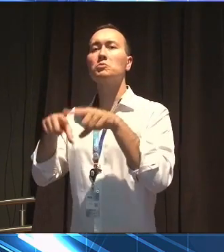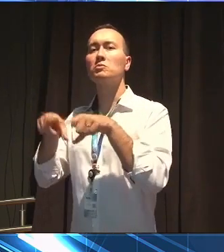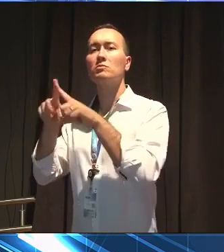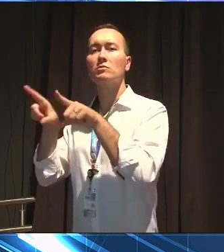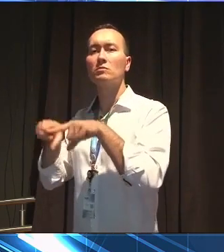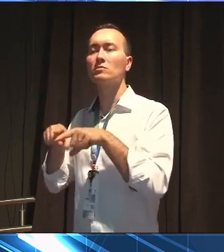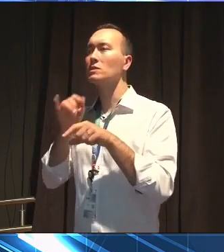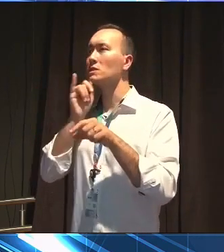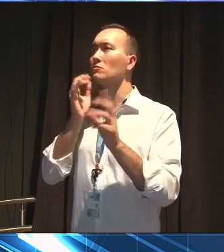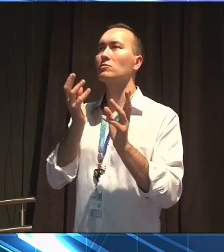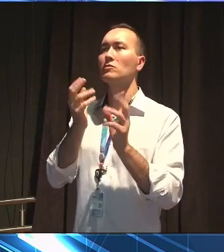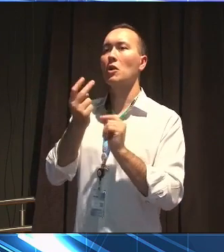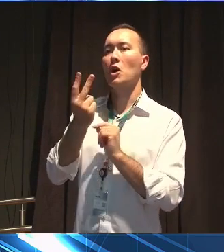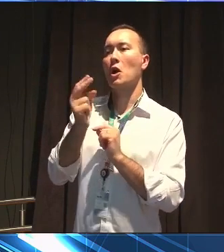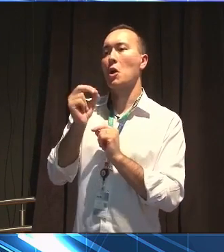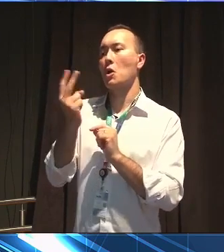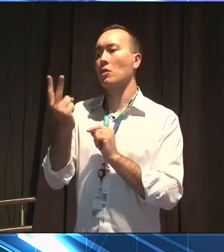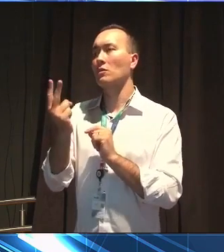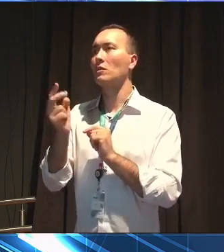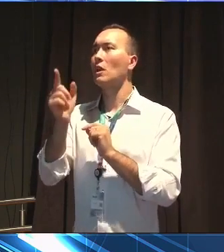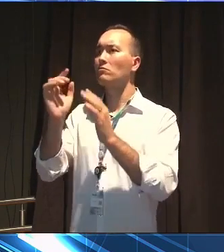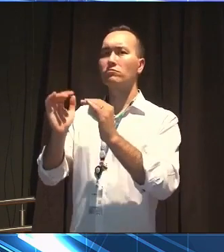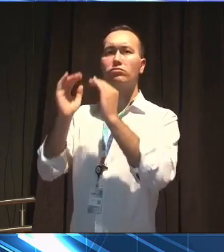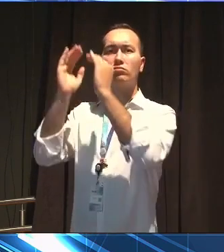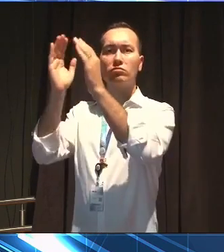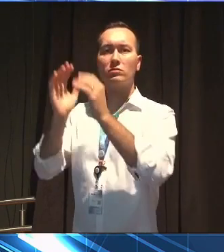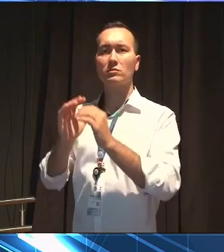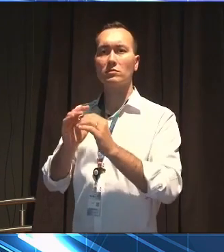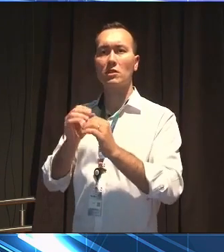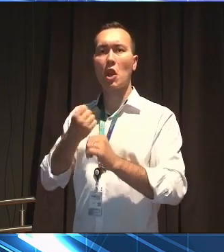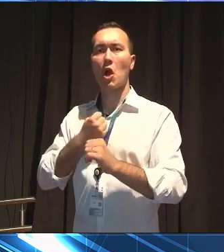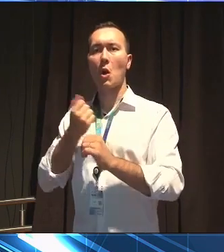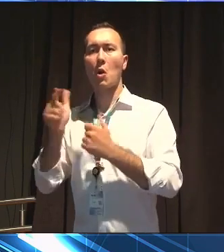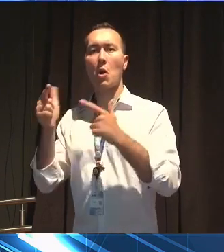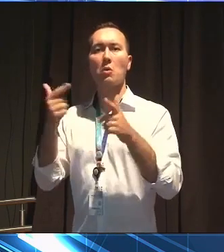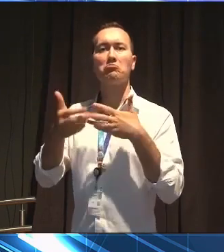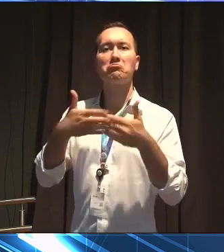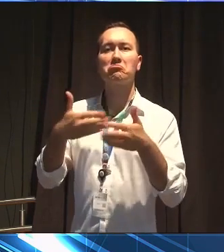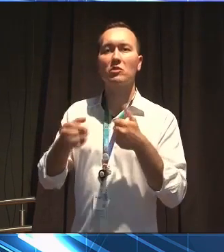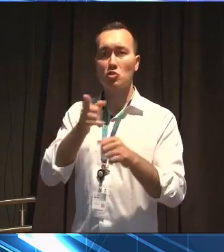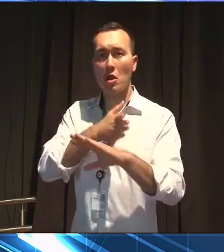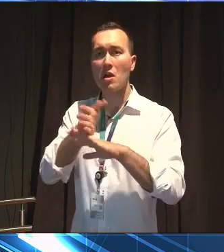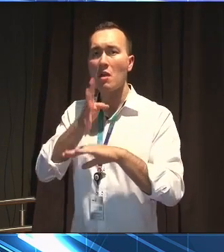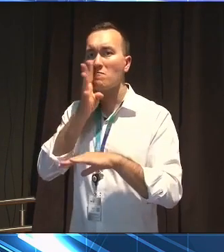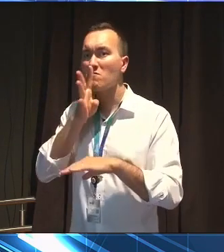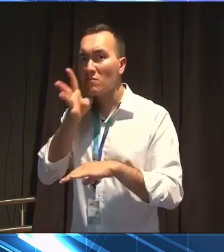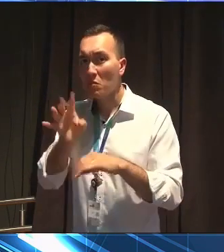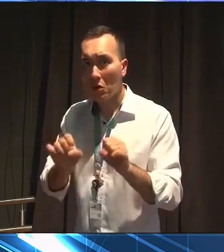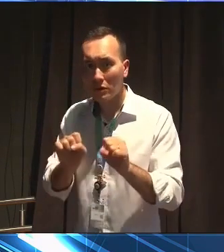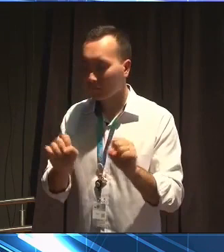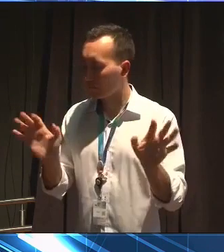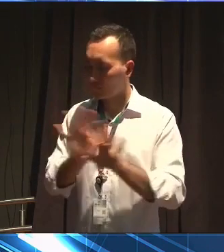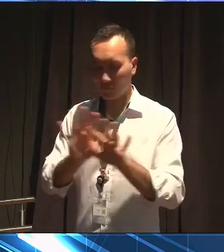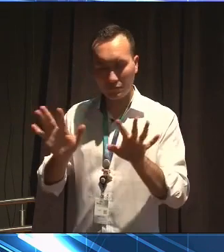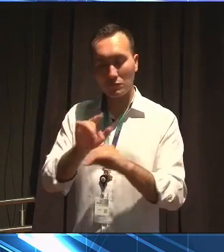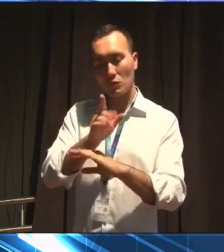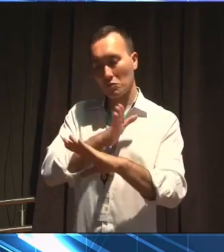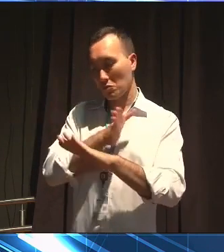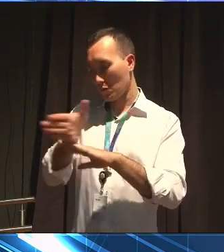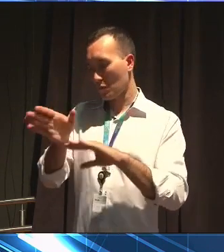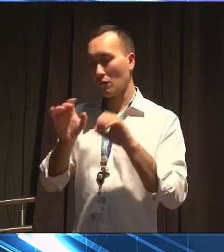sala 202, no vigésimo andar? Não. Significa que você só pode entrar, e aí